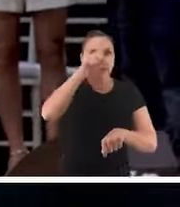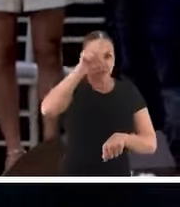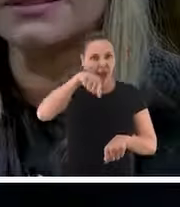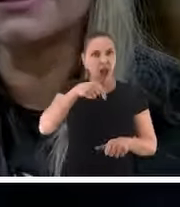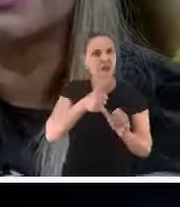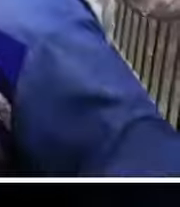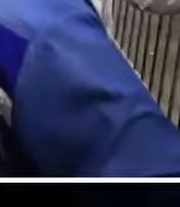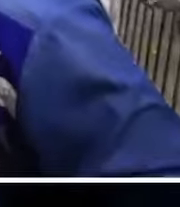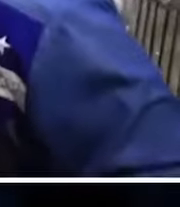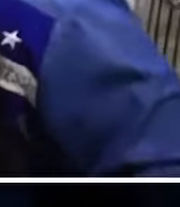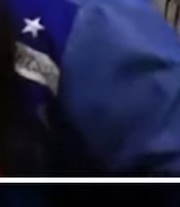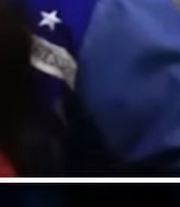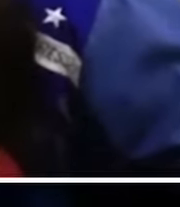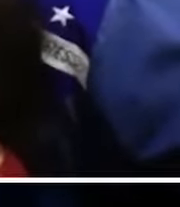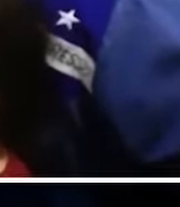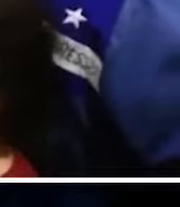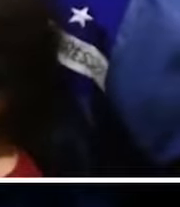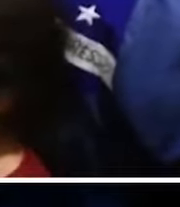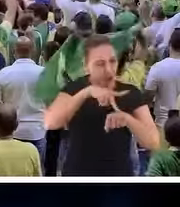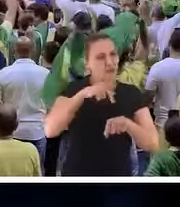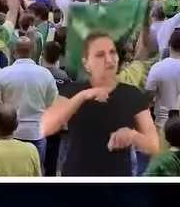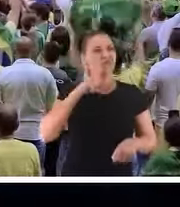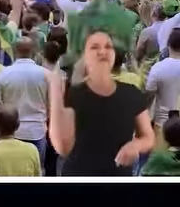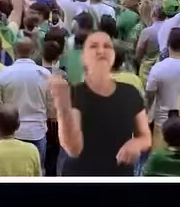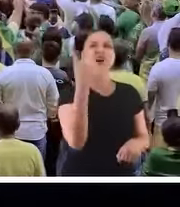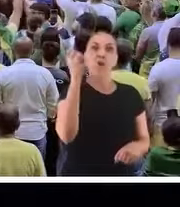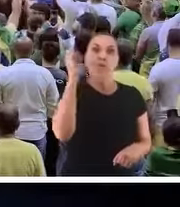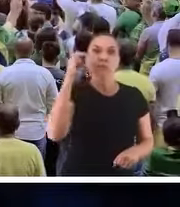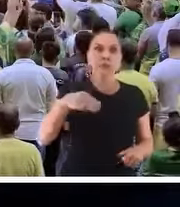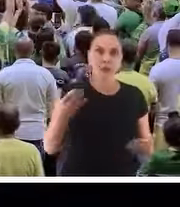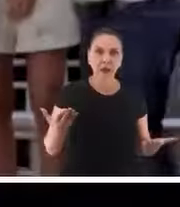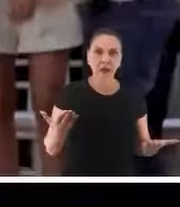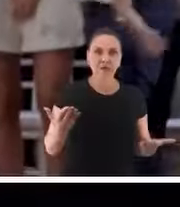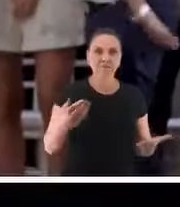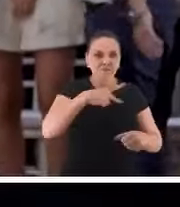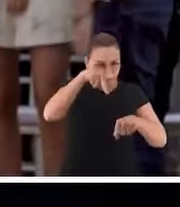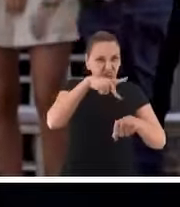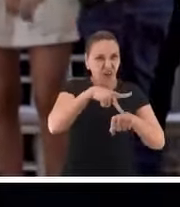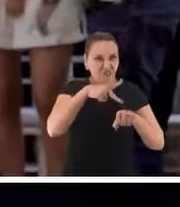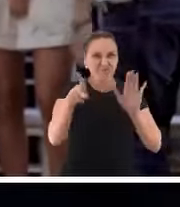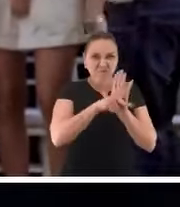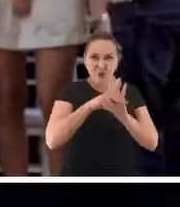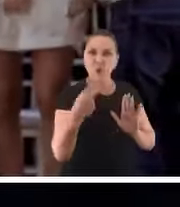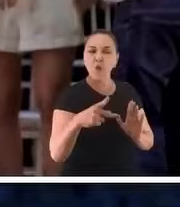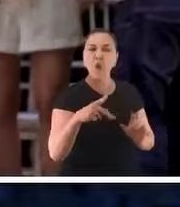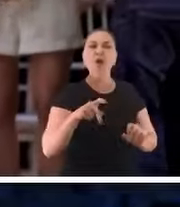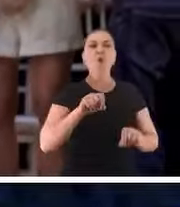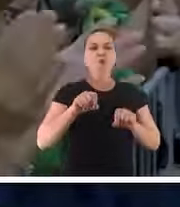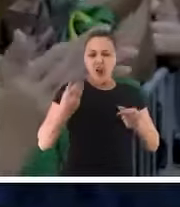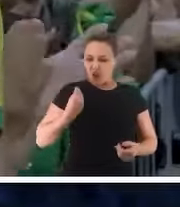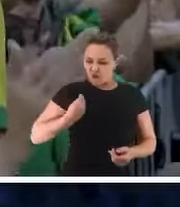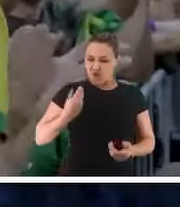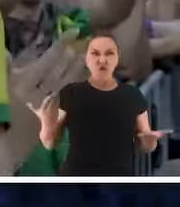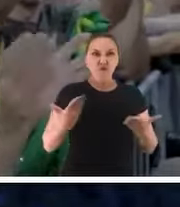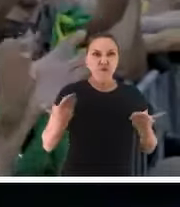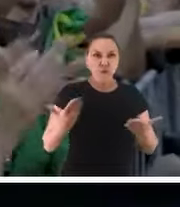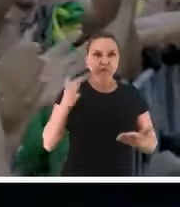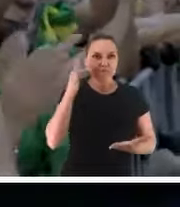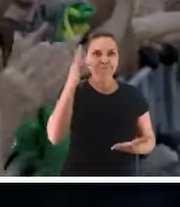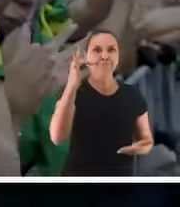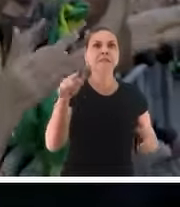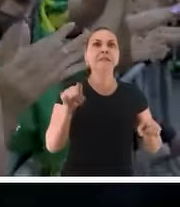é um país cristão. É um país de valores. É um país do